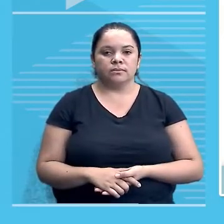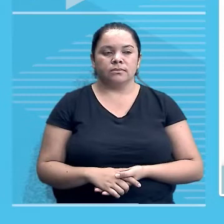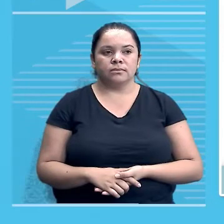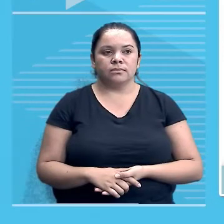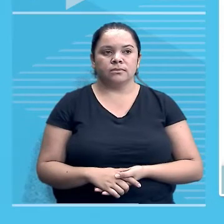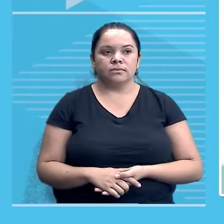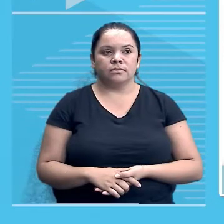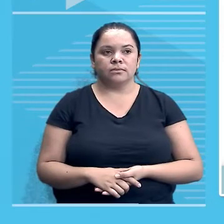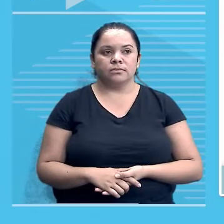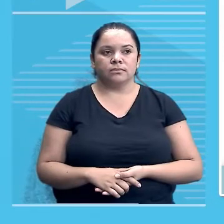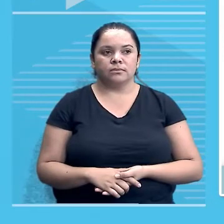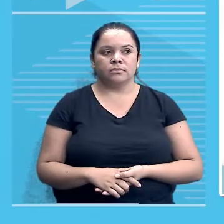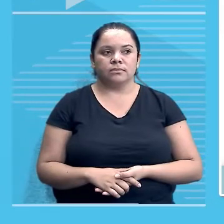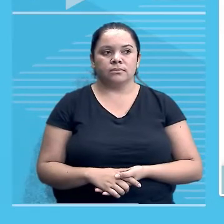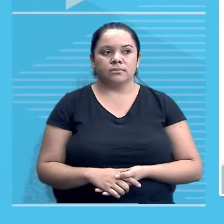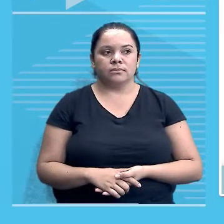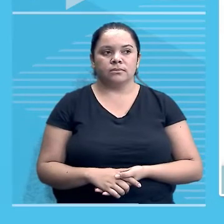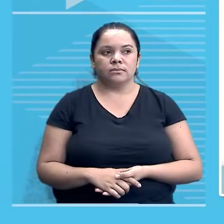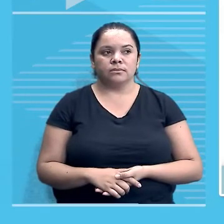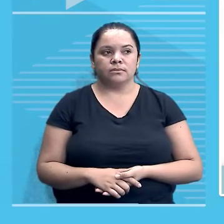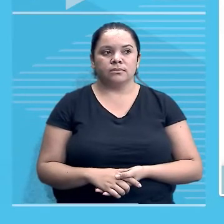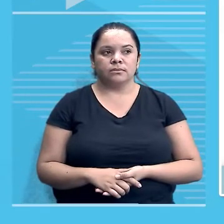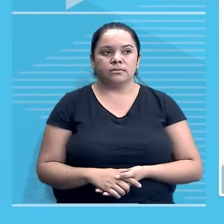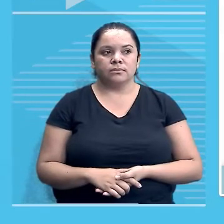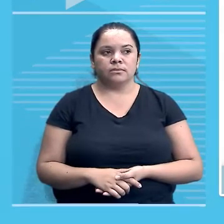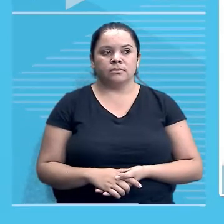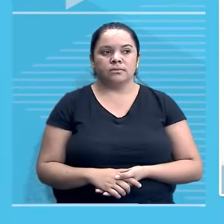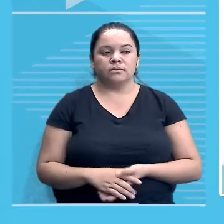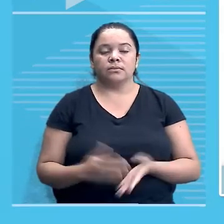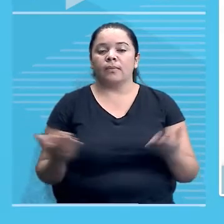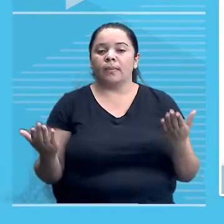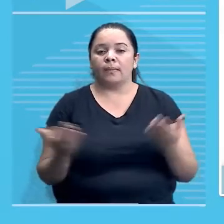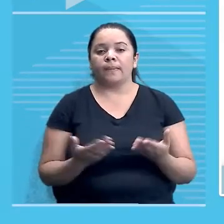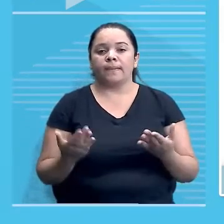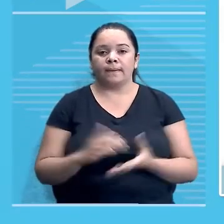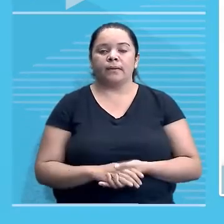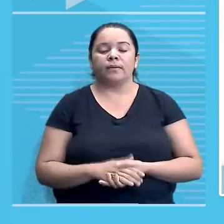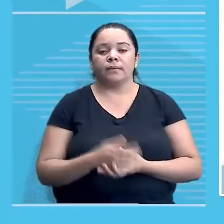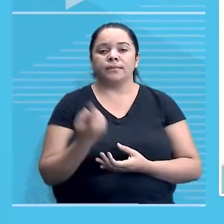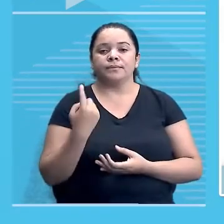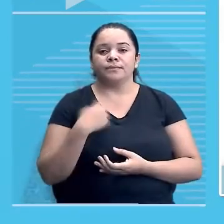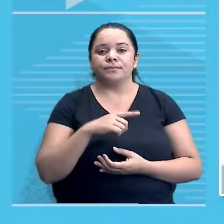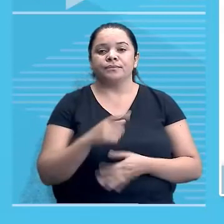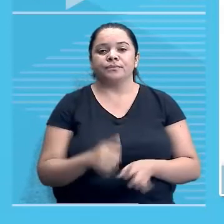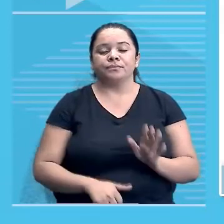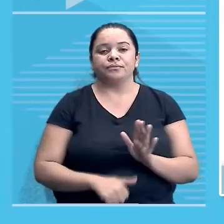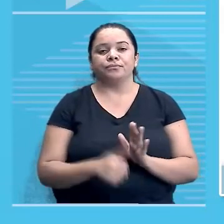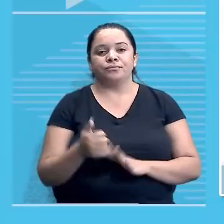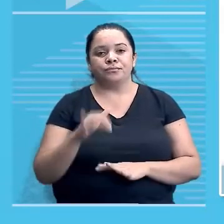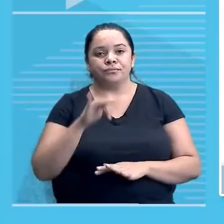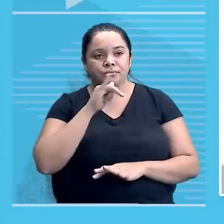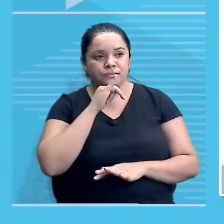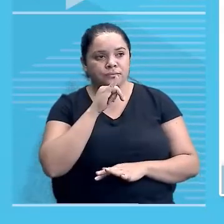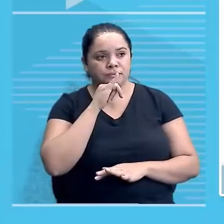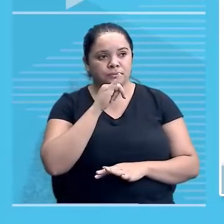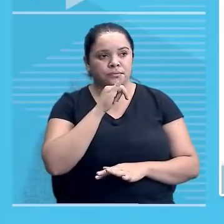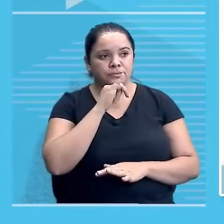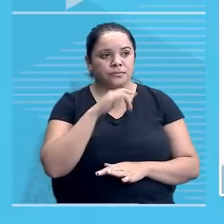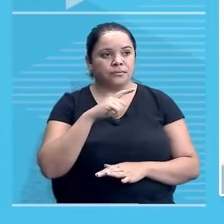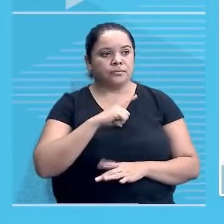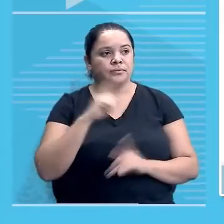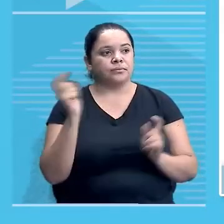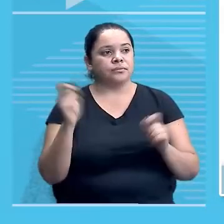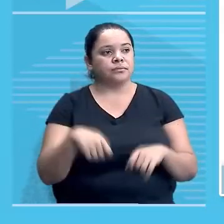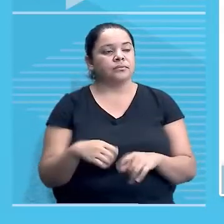Galerinha, vamos agora trabalhar com o nosso primeiro exemplo envolvendo